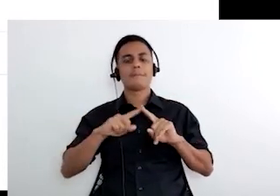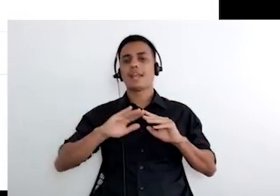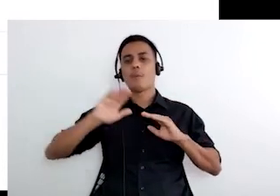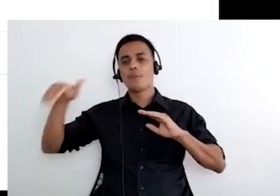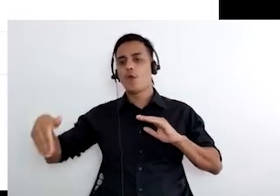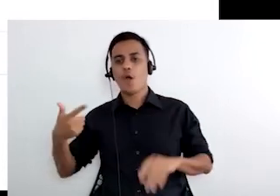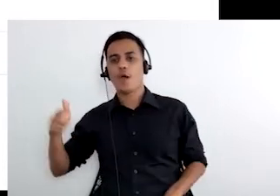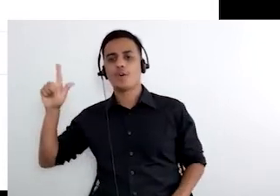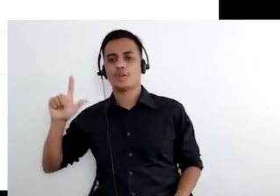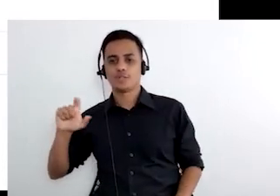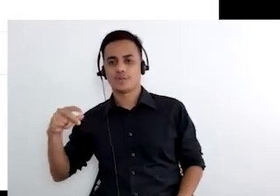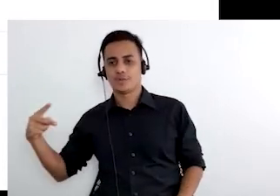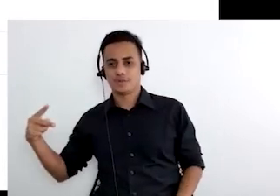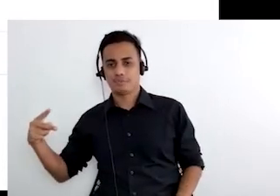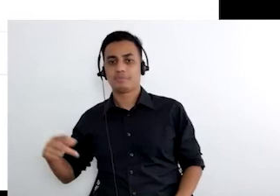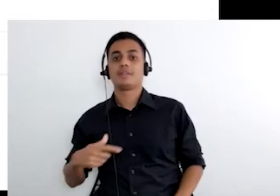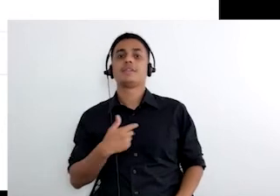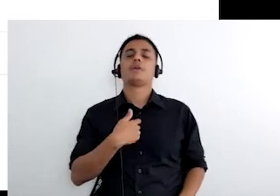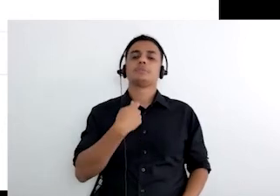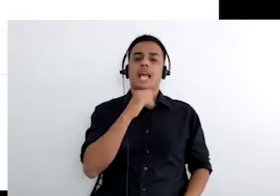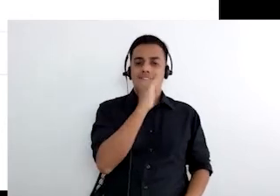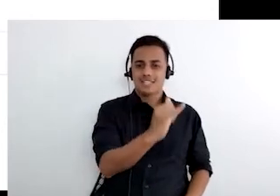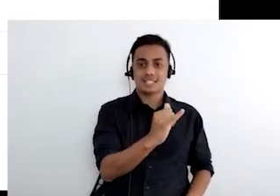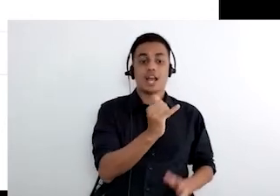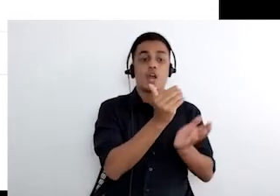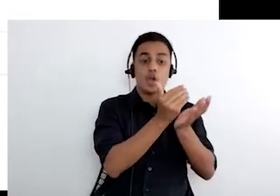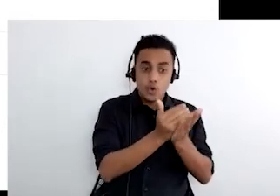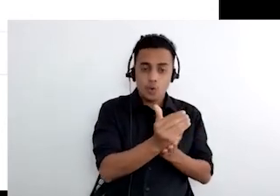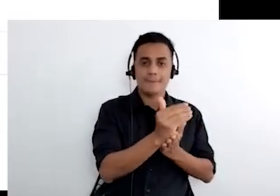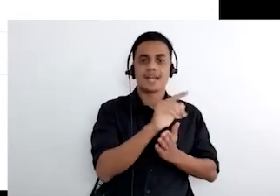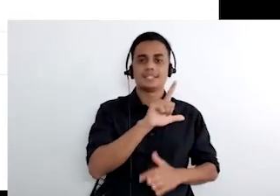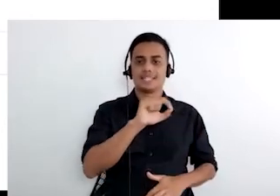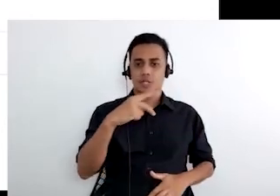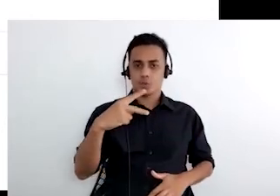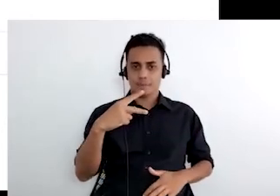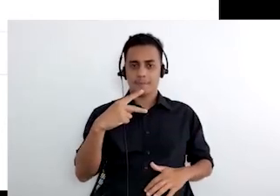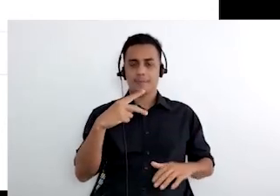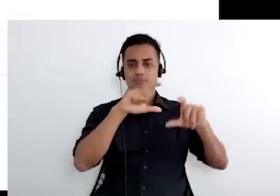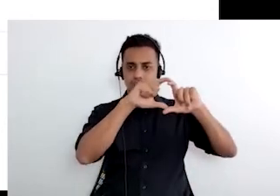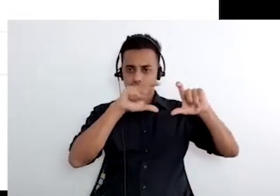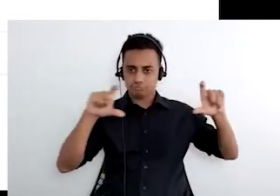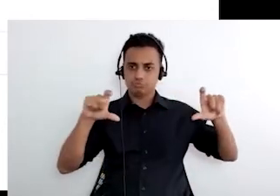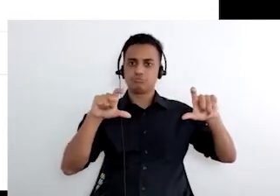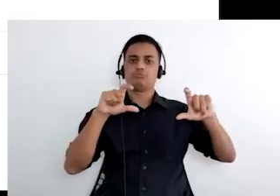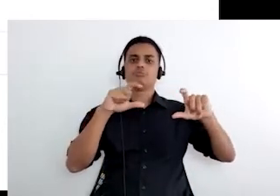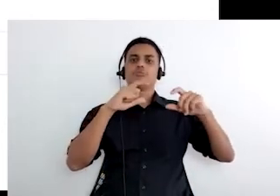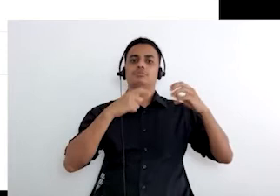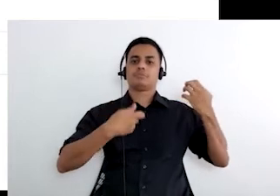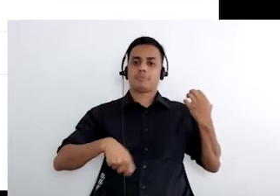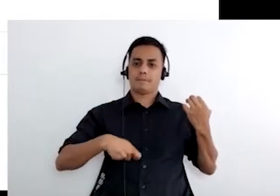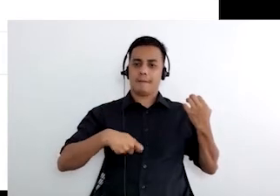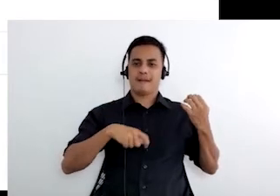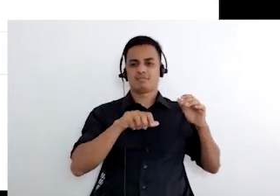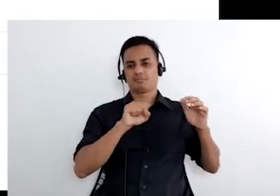Então, para a gente dizer, ó, comece aí um loop, Comece um loop aí do solo e,